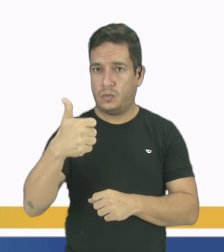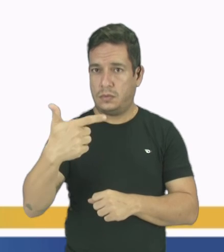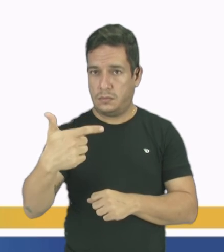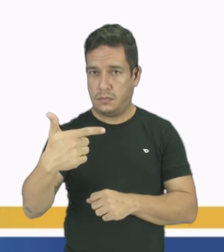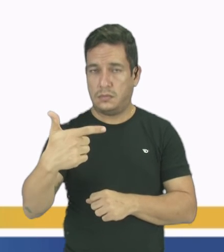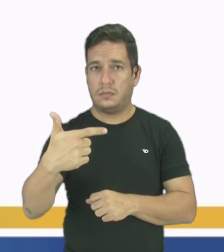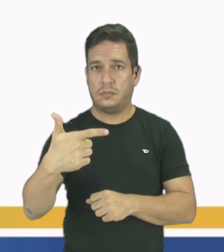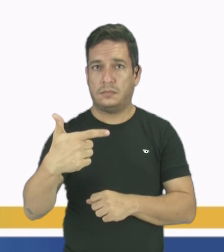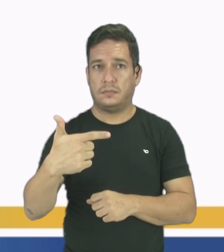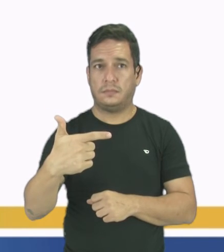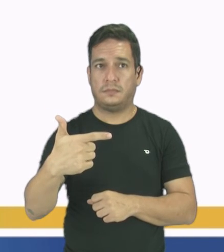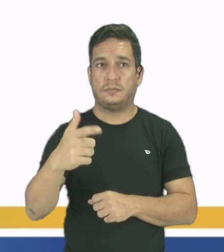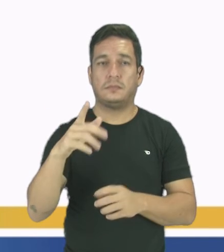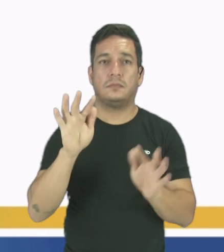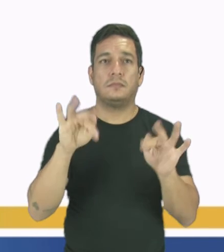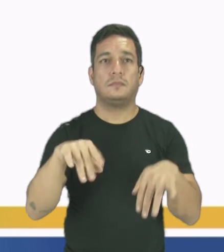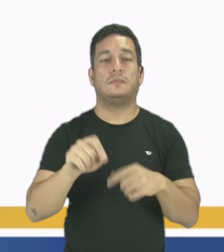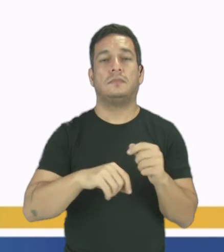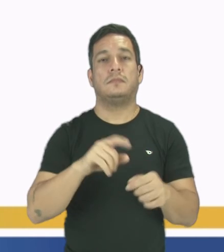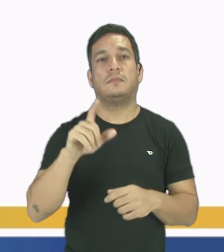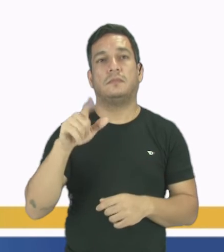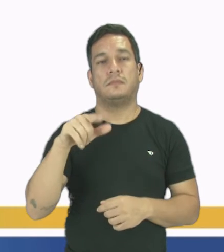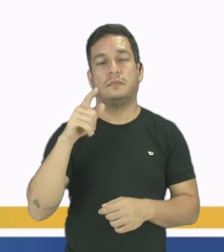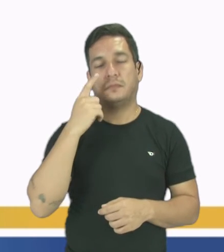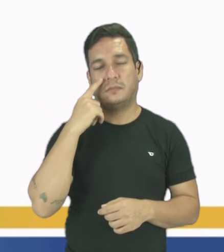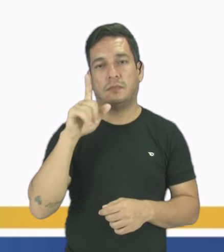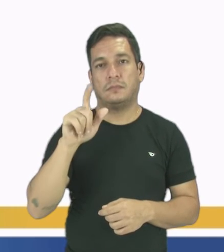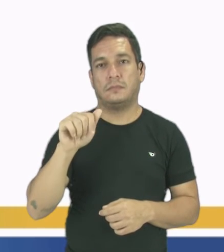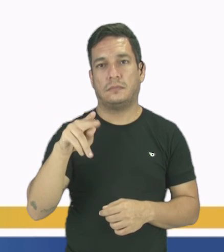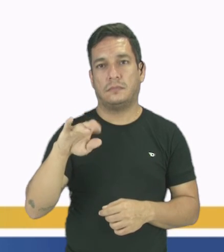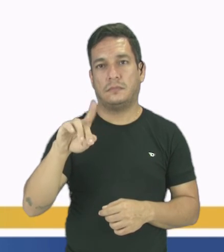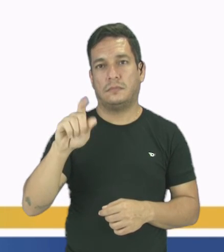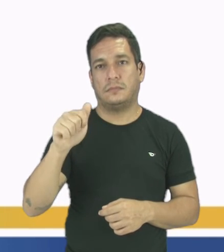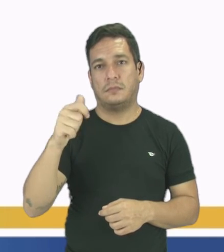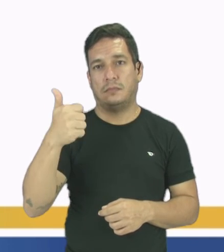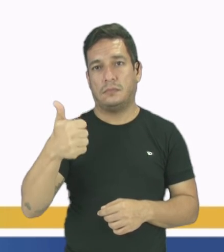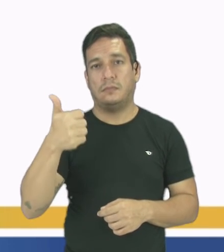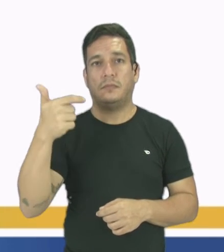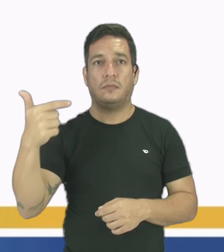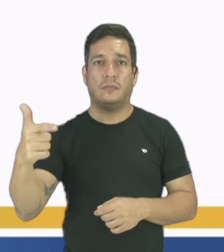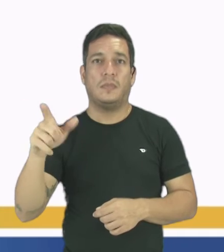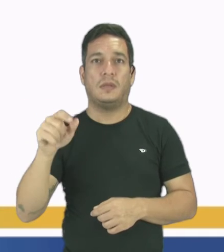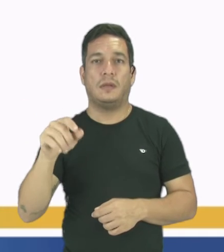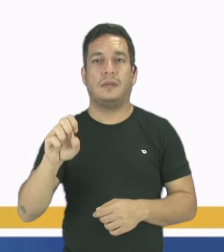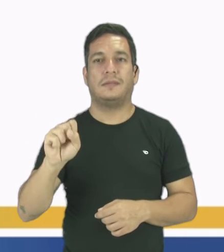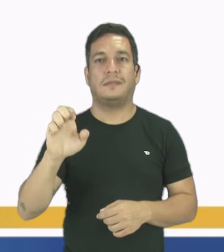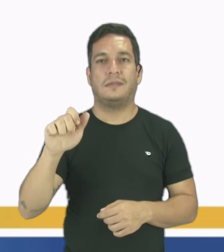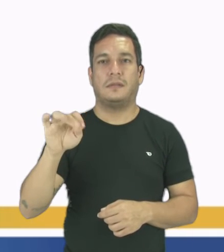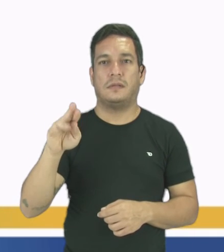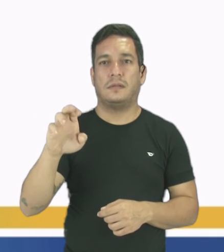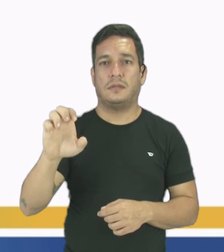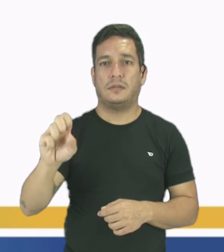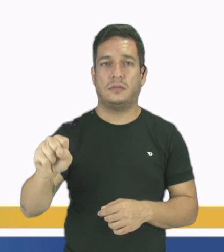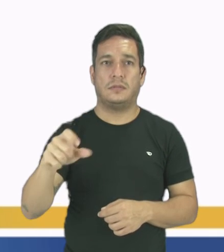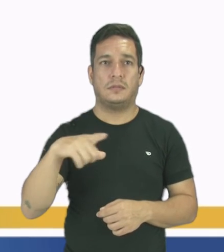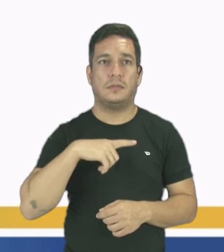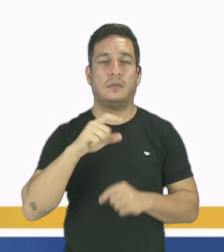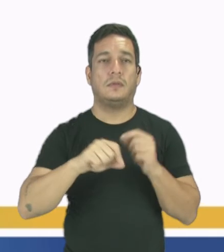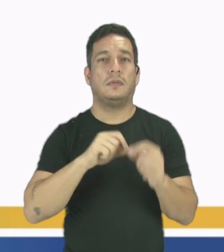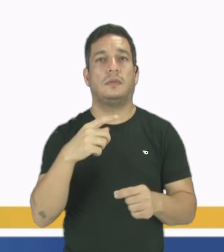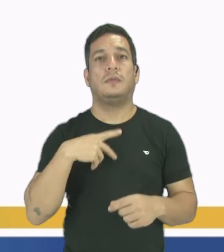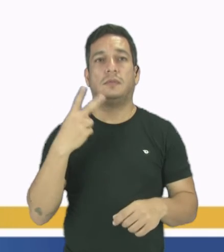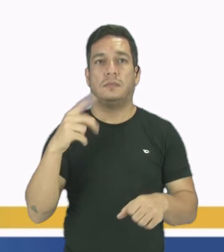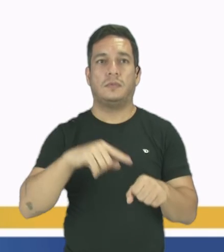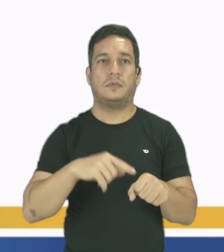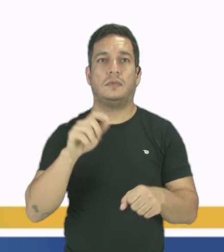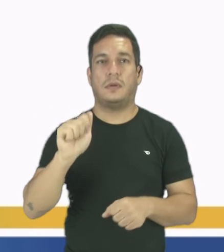2, concluímos que a circunferência λ1 e λ2, elas são secantes. Então, isso quer dizer que ela